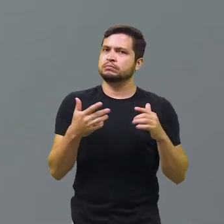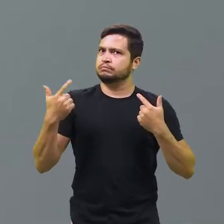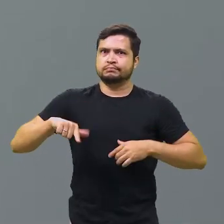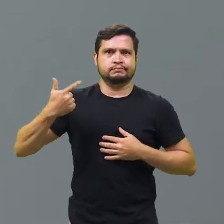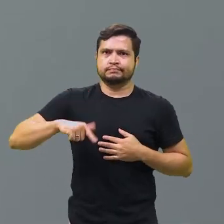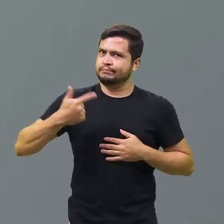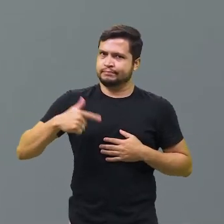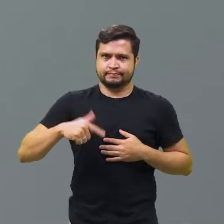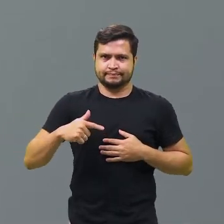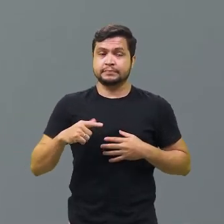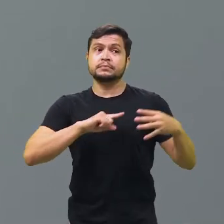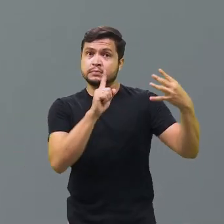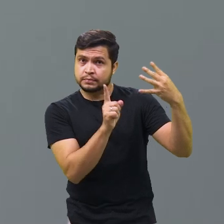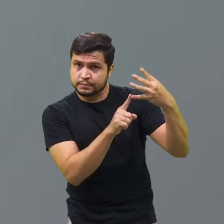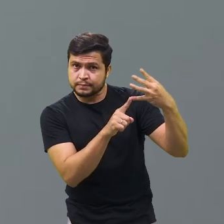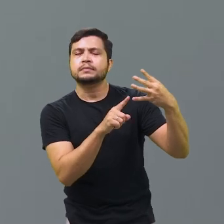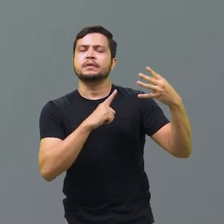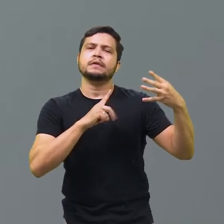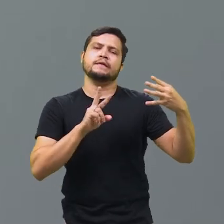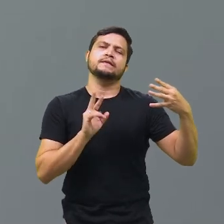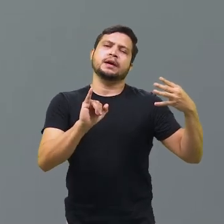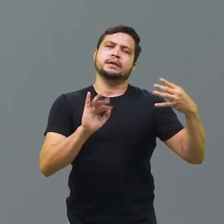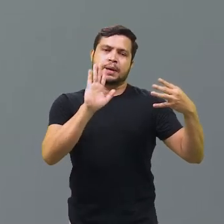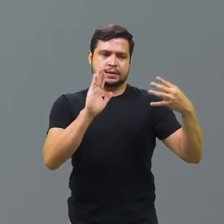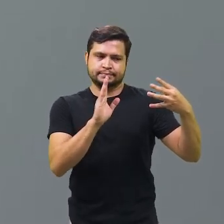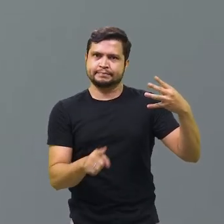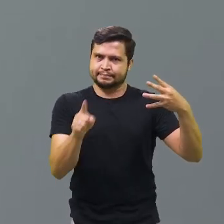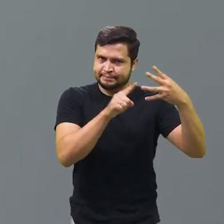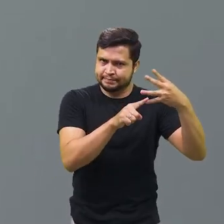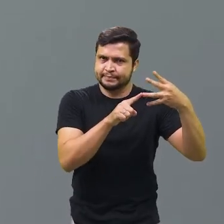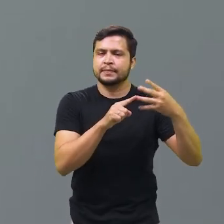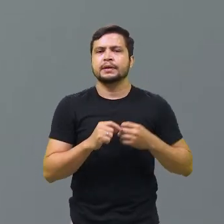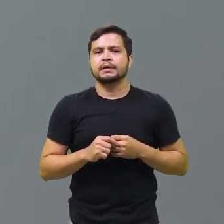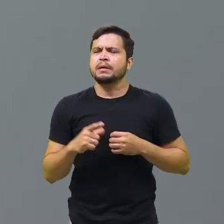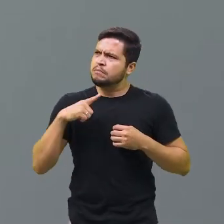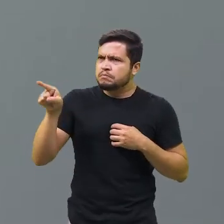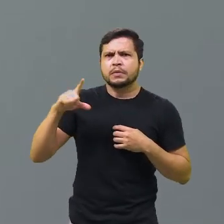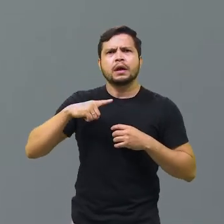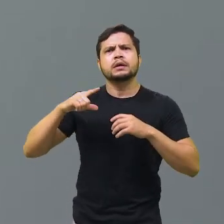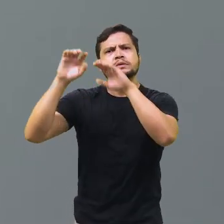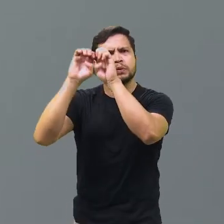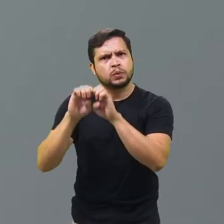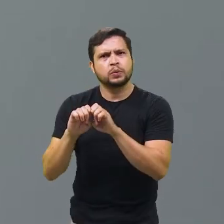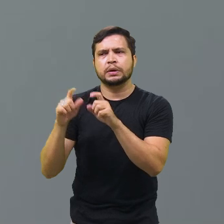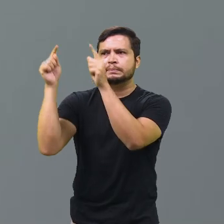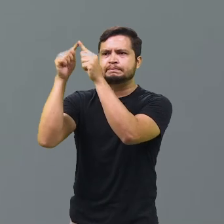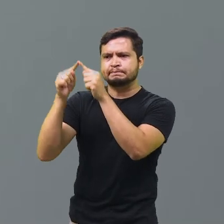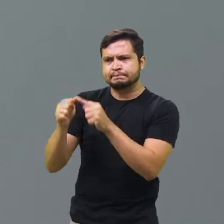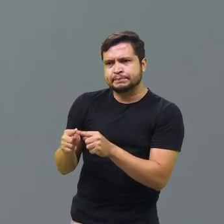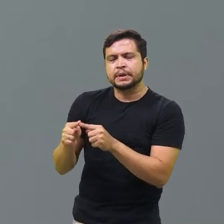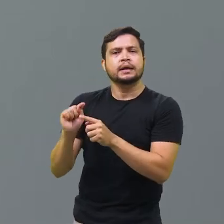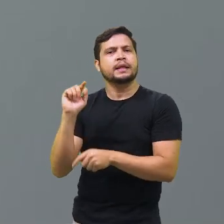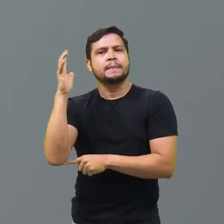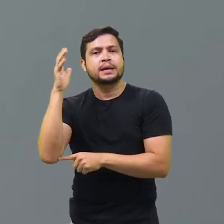último grupo de plantas, que são as angiospermas, né? E aí elas já têm todas as estruturas características da planta,